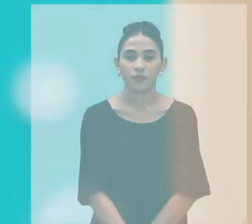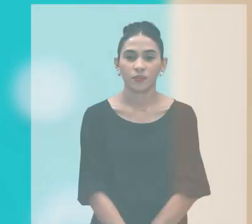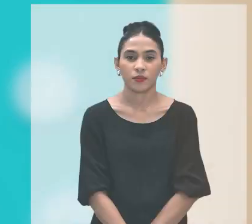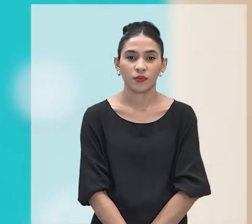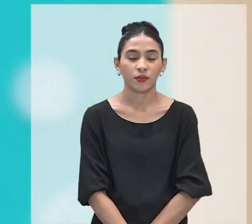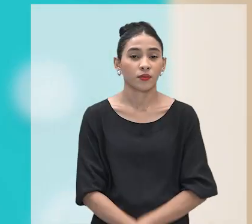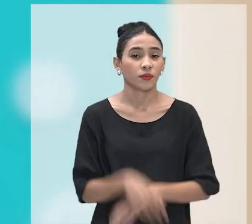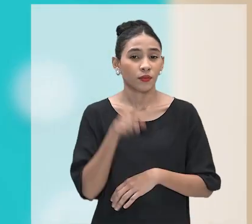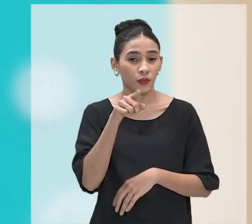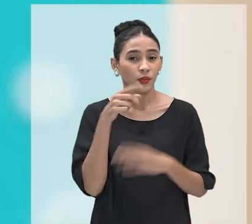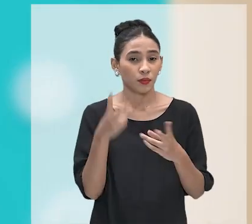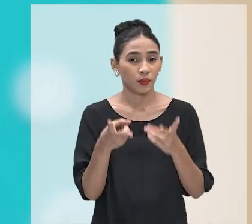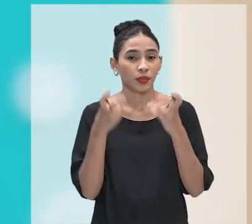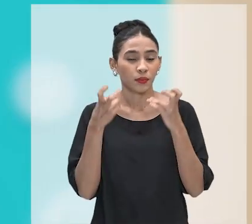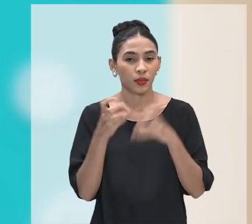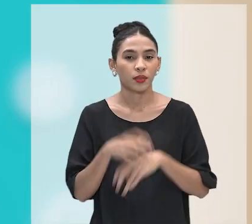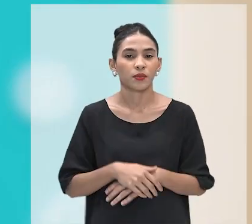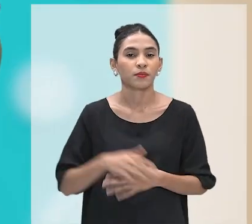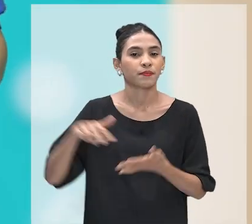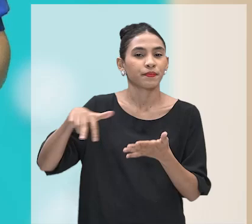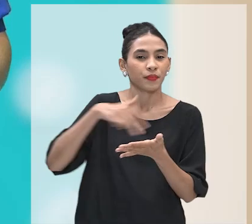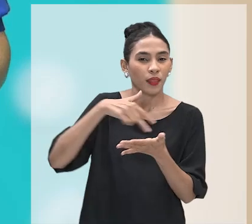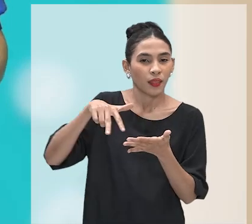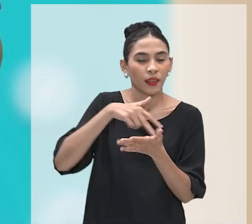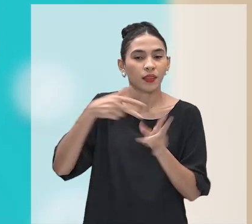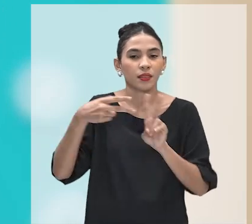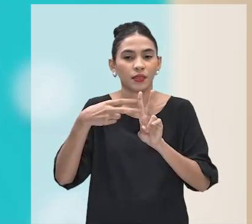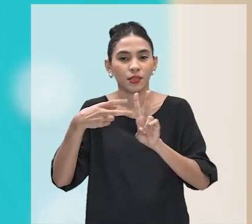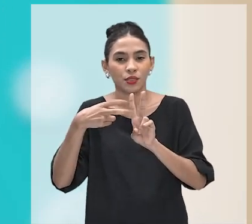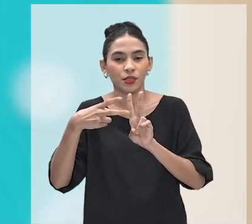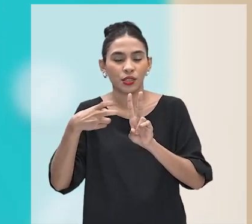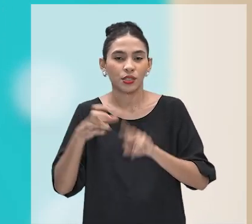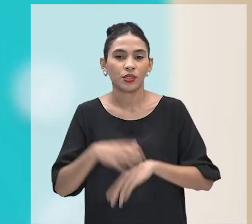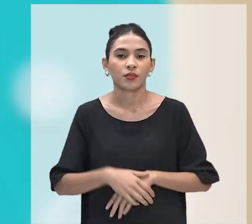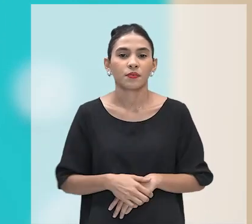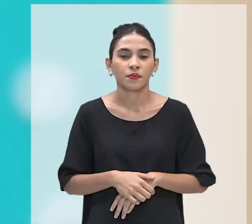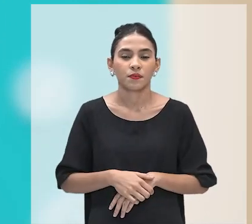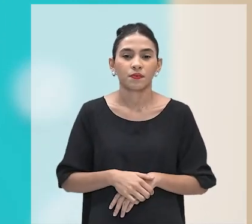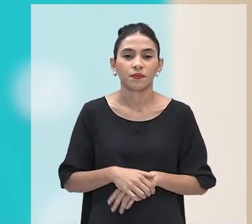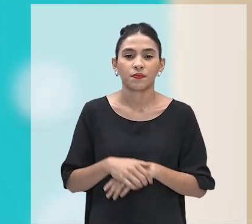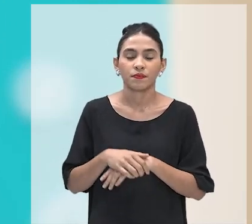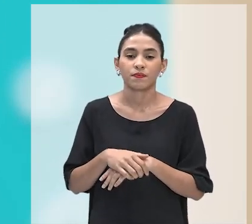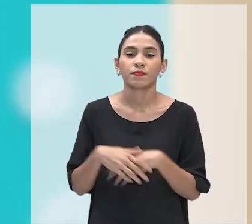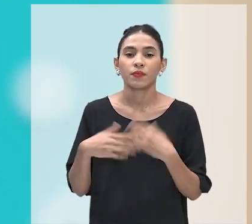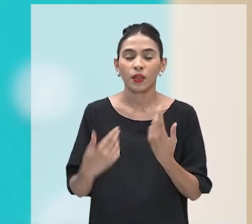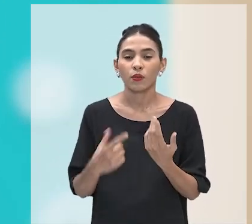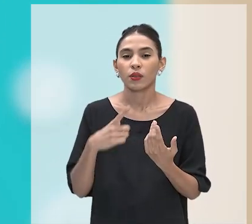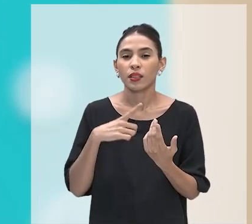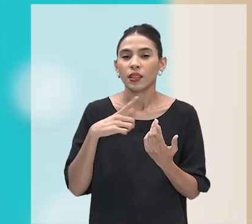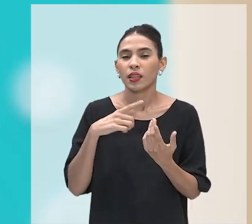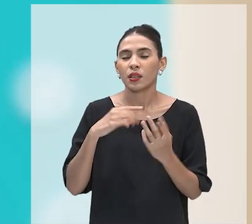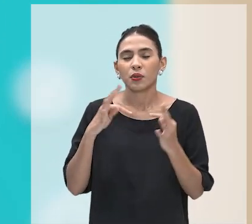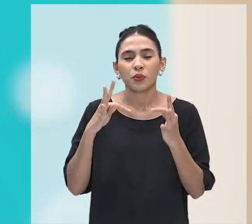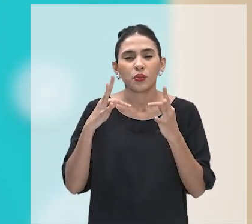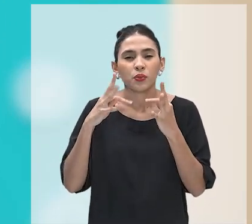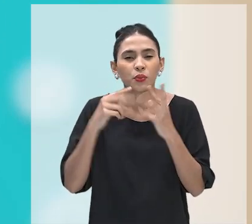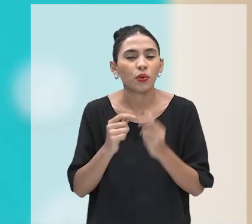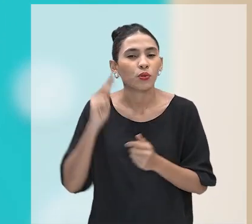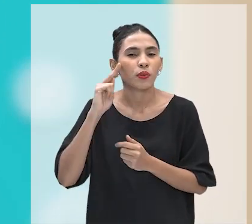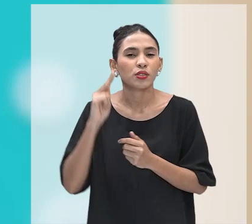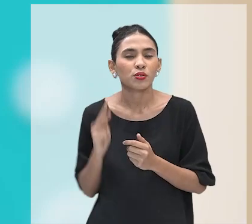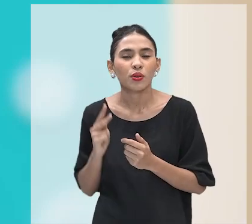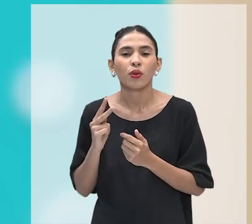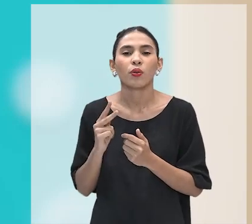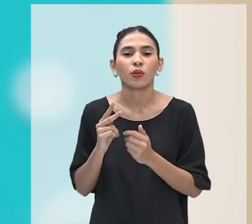Então, vocês perceberam a questão da dança indígena, né, dos nossos ancestrais, eles trazem todo um apanhado, mas algo que